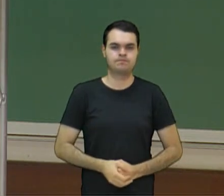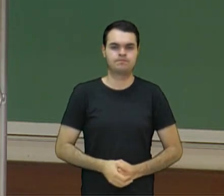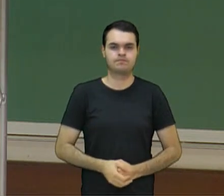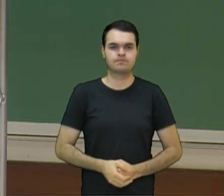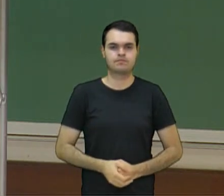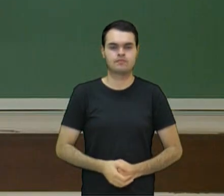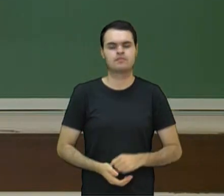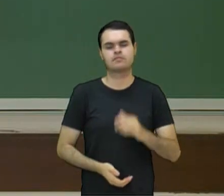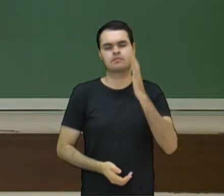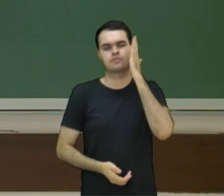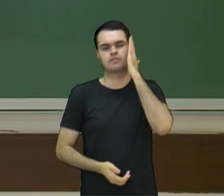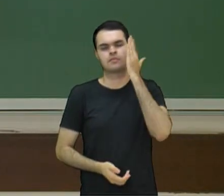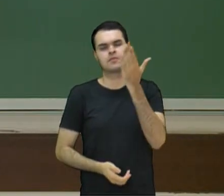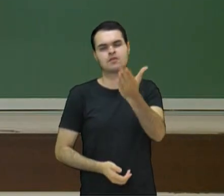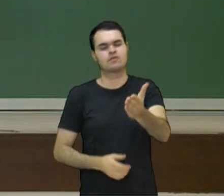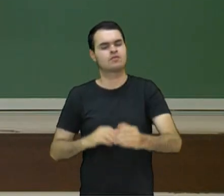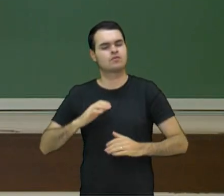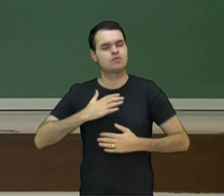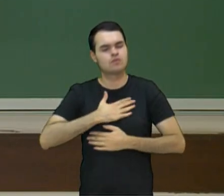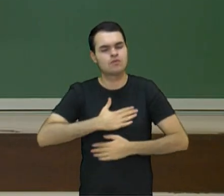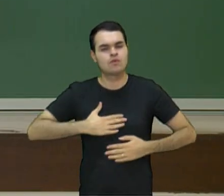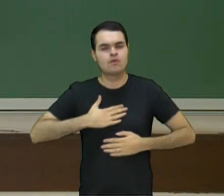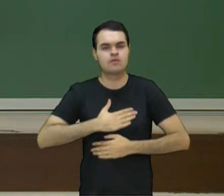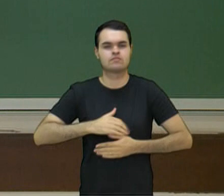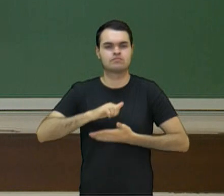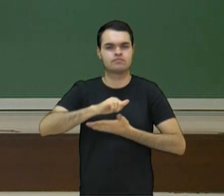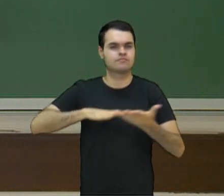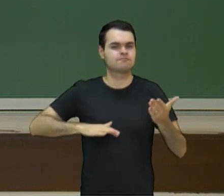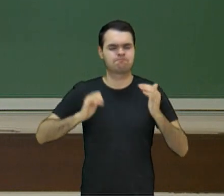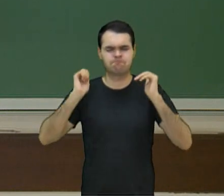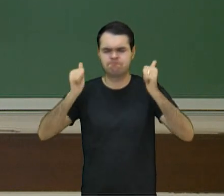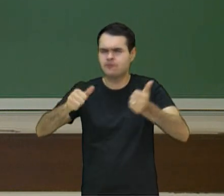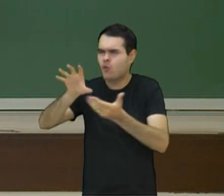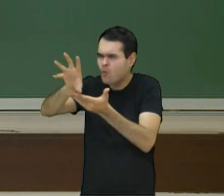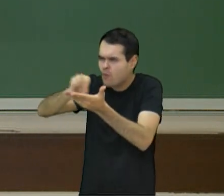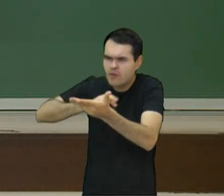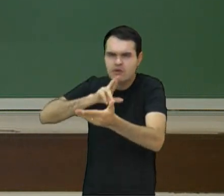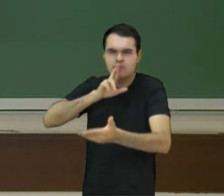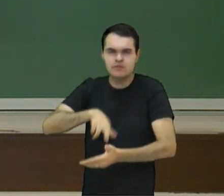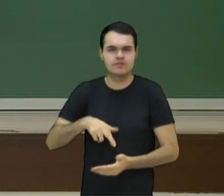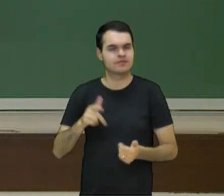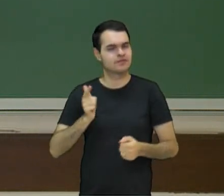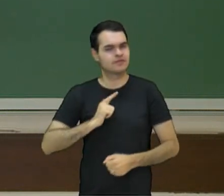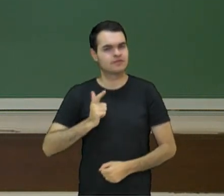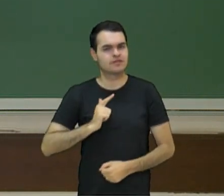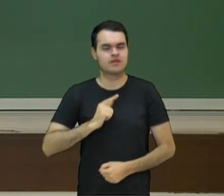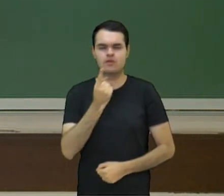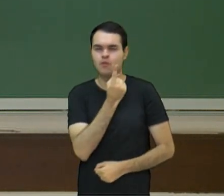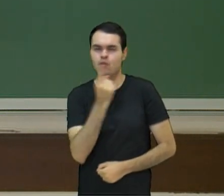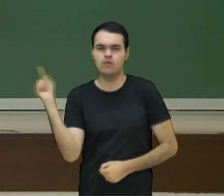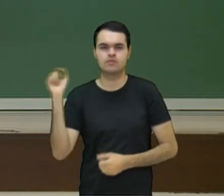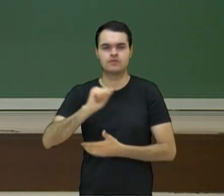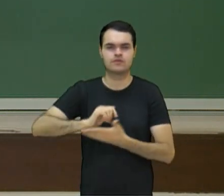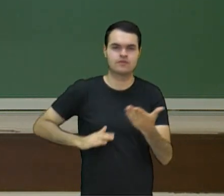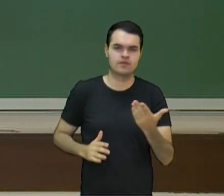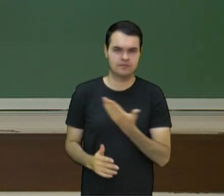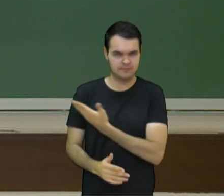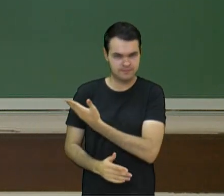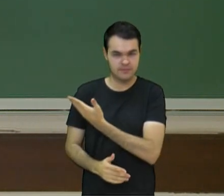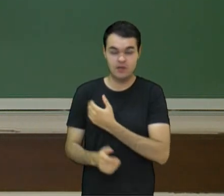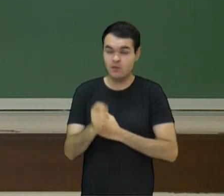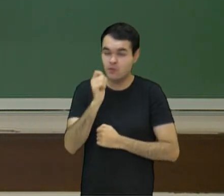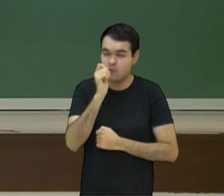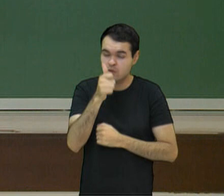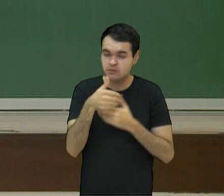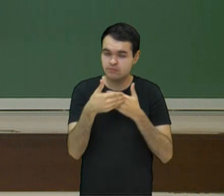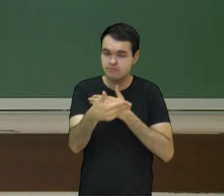E eu sei que vocês adoram fazer atividade, né? Beleza, copiar, vamos responder. Temos a nossa última atividade. A gente está quase